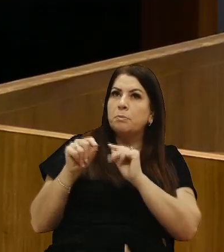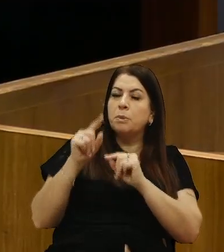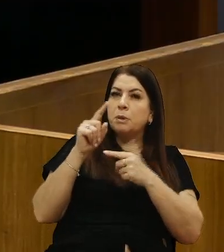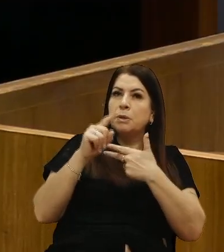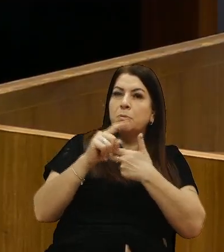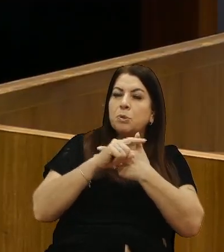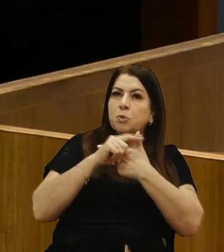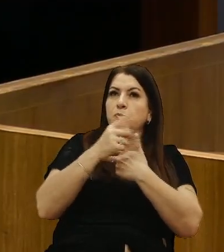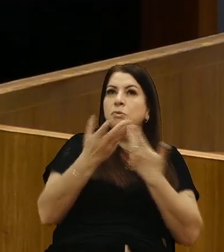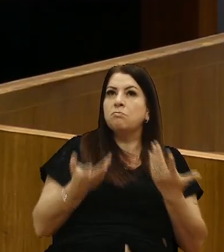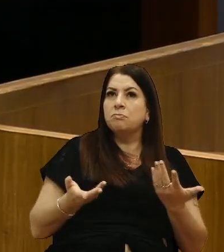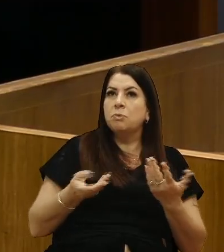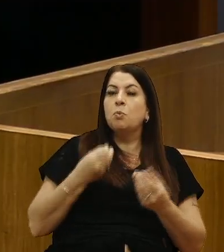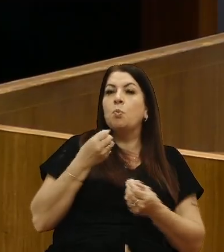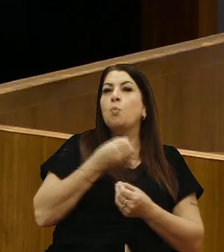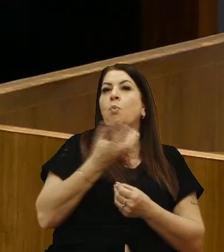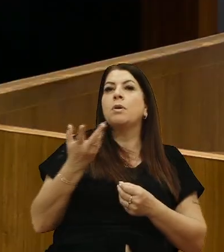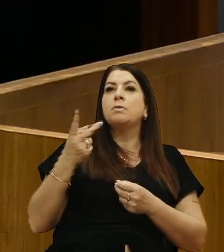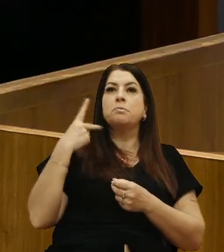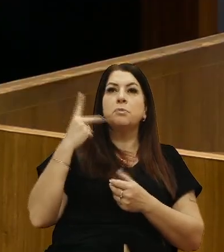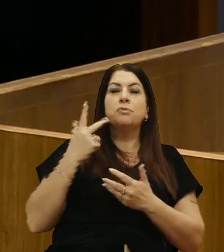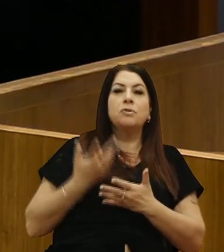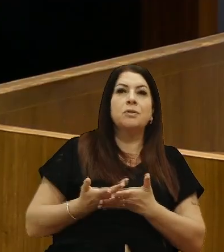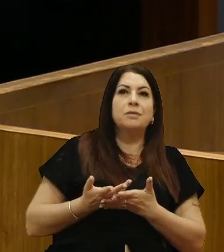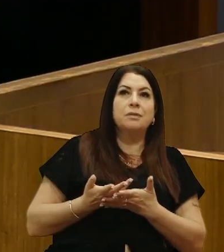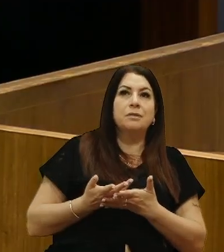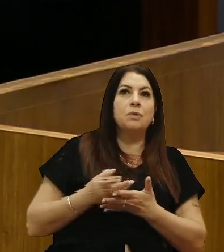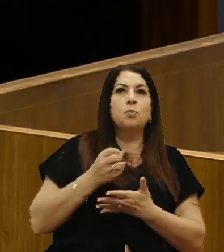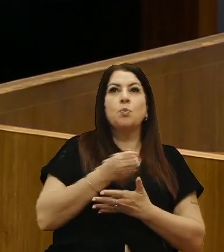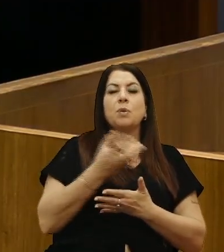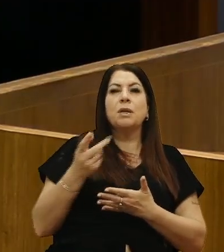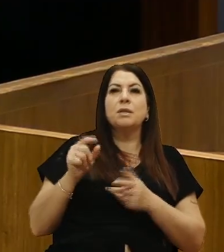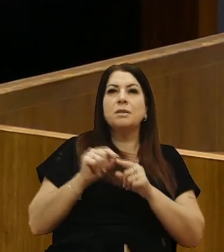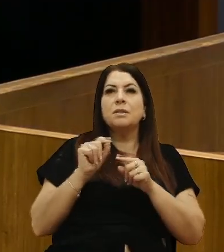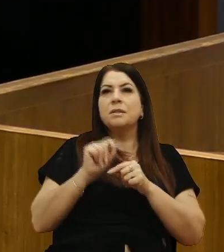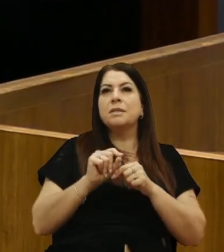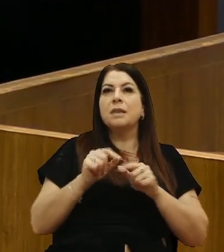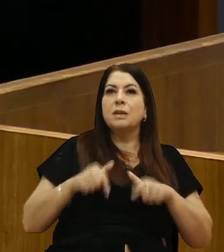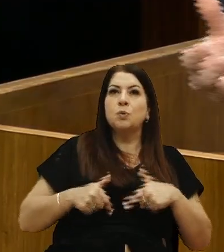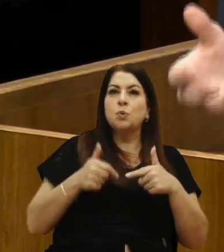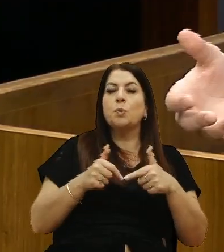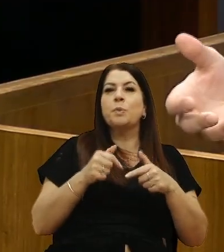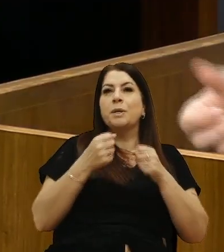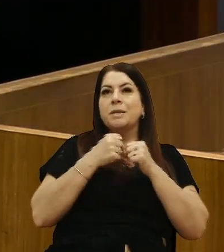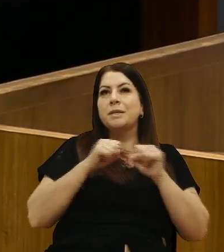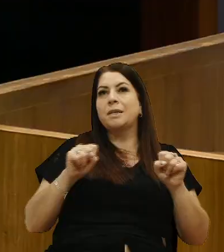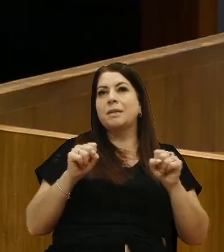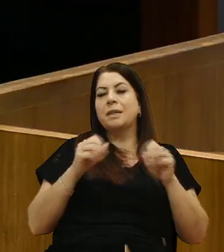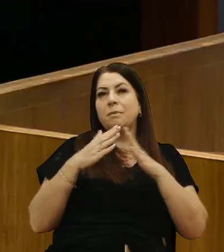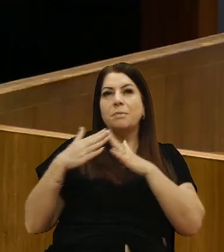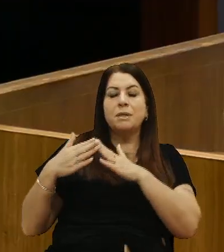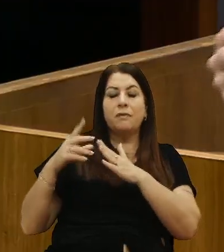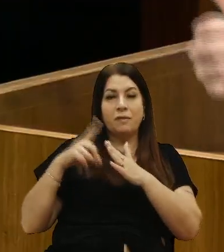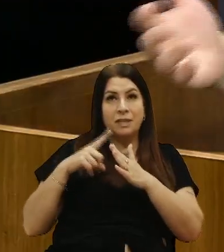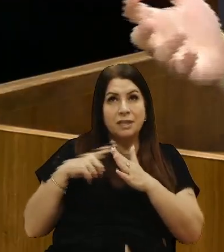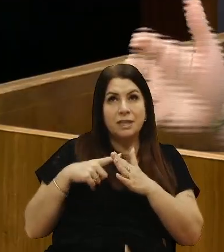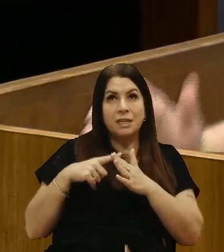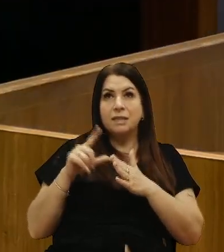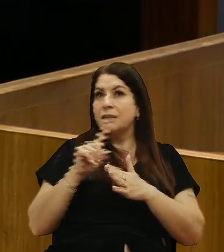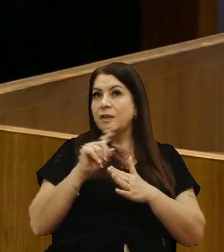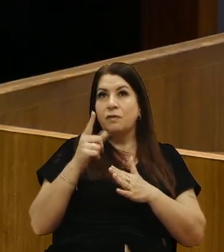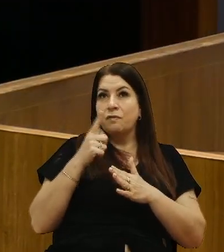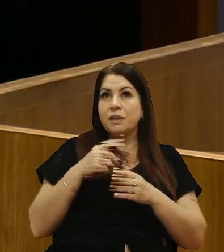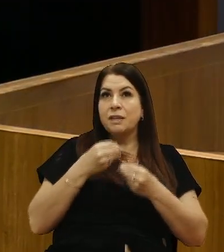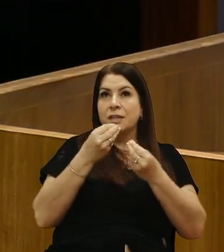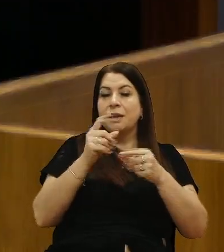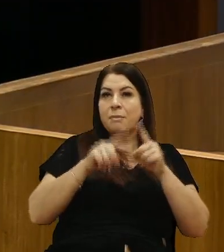Executivo Municipal de quais políticas, quais medidas, quais ações a Secretaria da Habitação terá, se não vai conceder